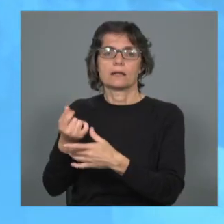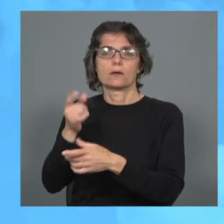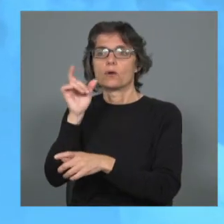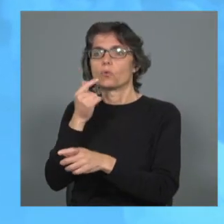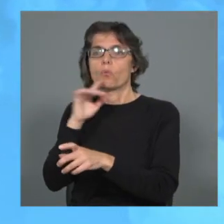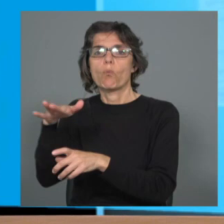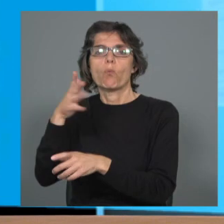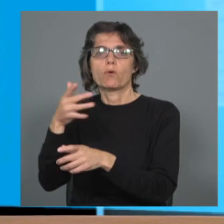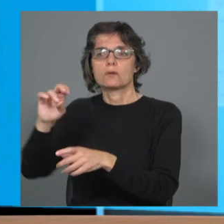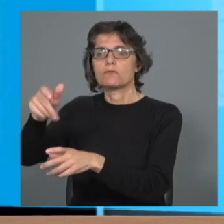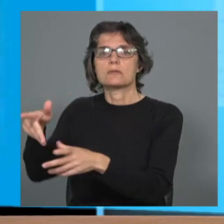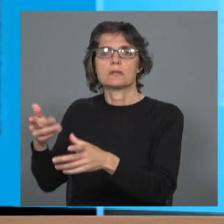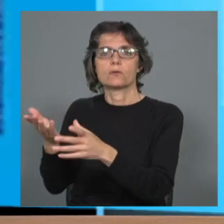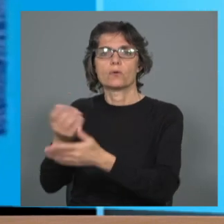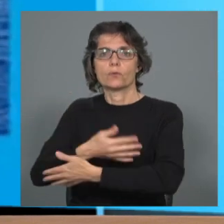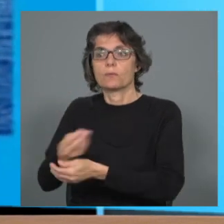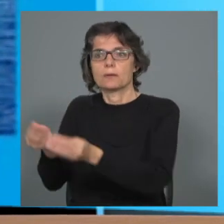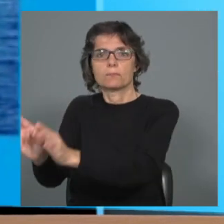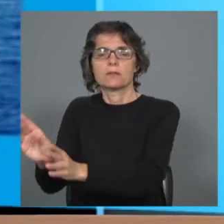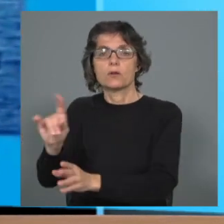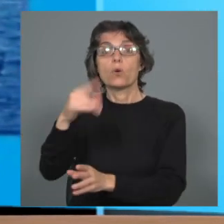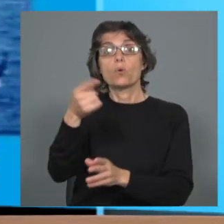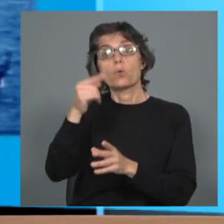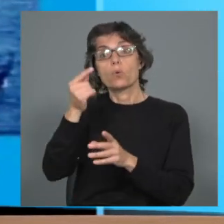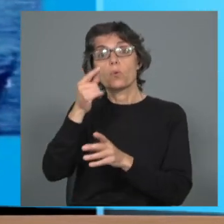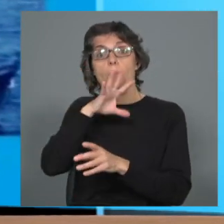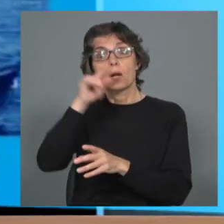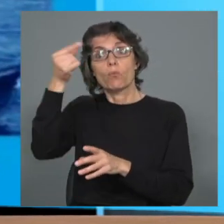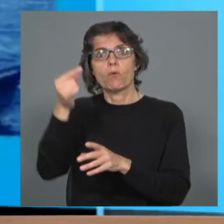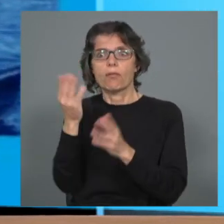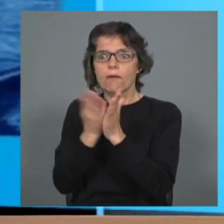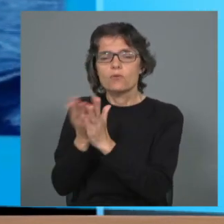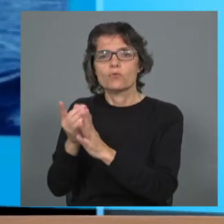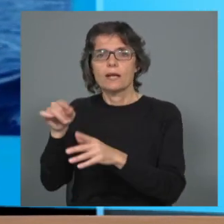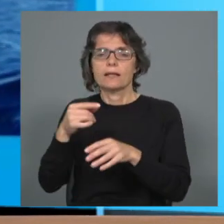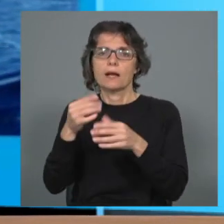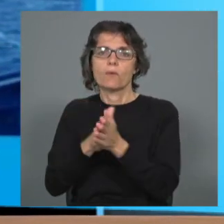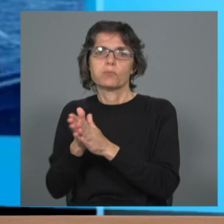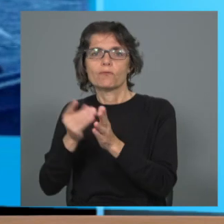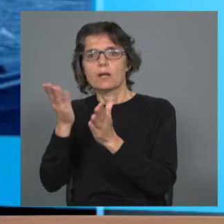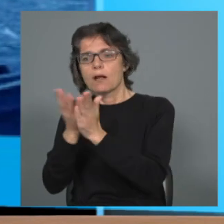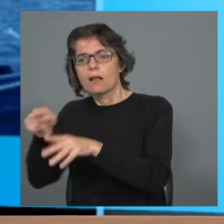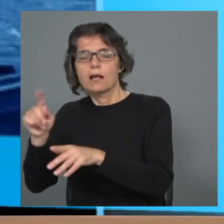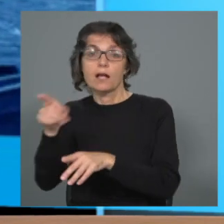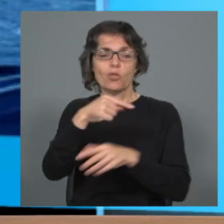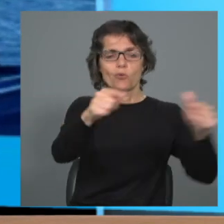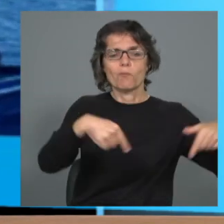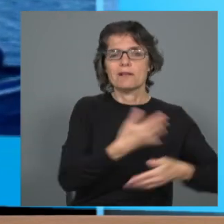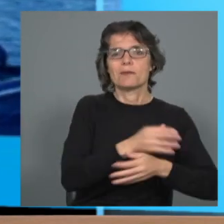ou das mães que estão lá a estudar na escola de mães, ou das mães que estão mesmo em formação. E, portanto, temos uma sala de